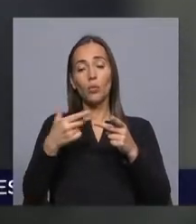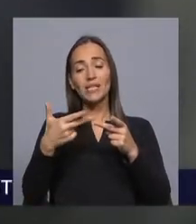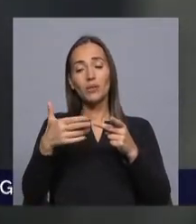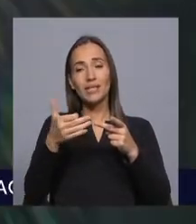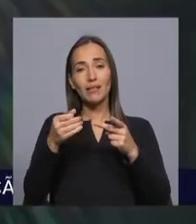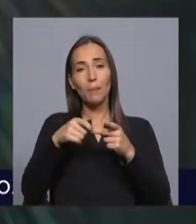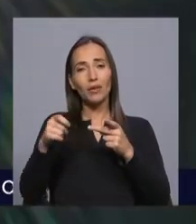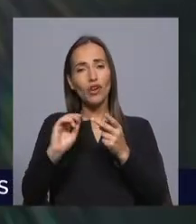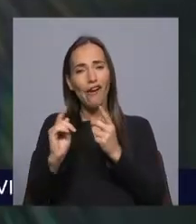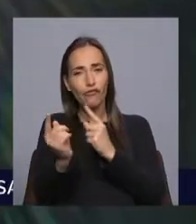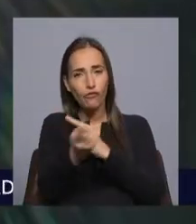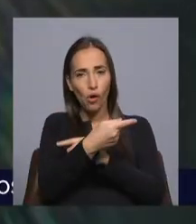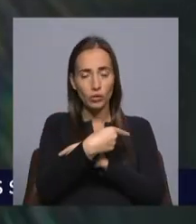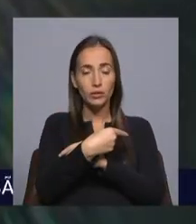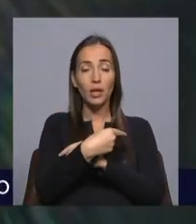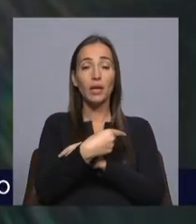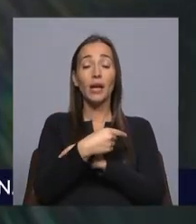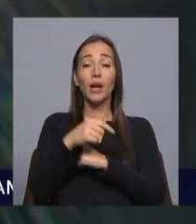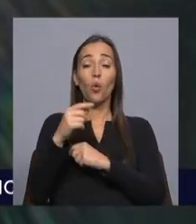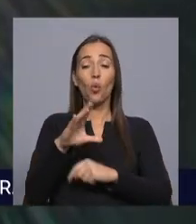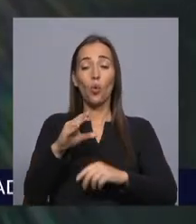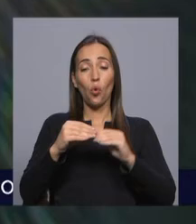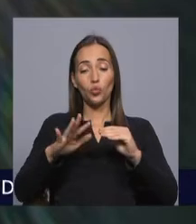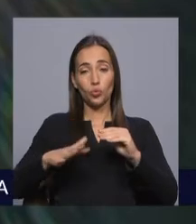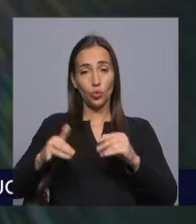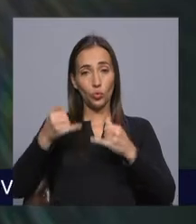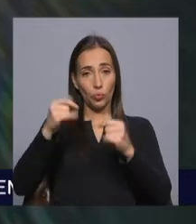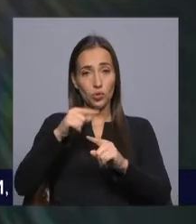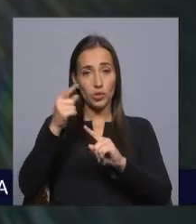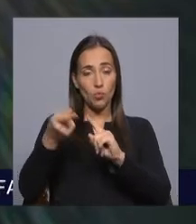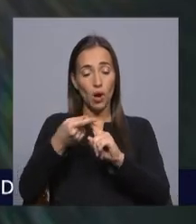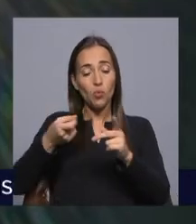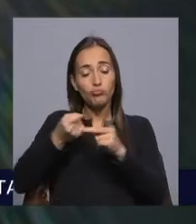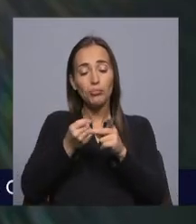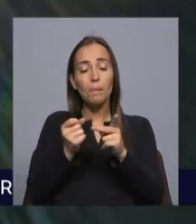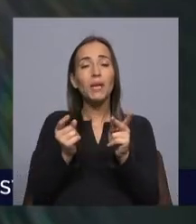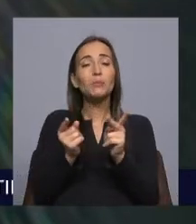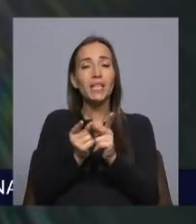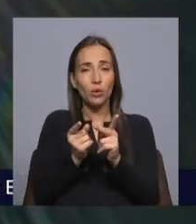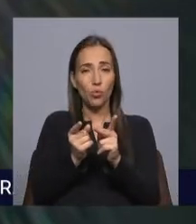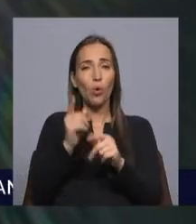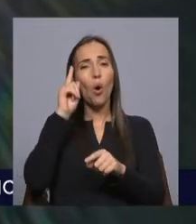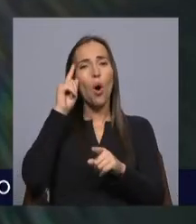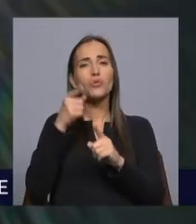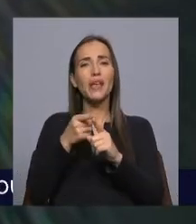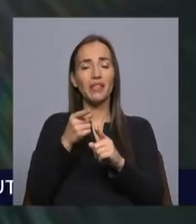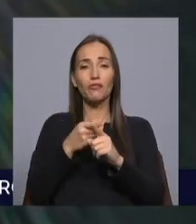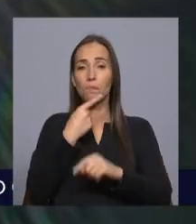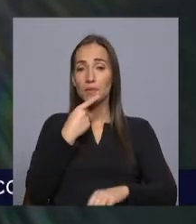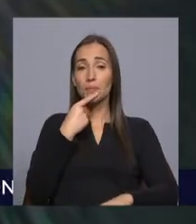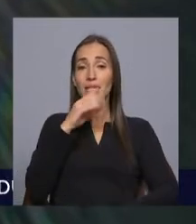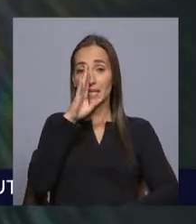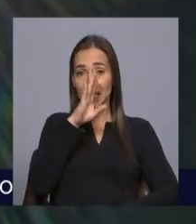esta missão DART, no outono do próximo ano, vai impactar na Lua mais pequenininha. Qual é o objetivo? Perceber se consegue alterar